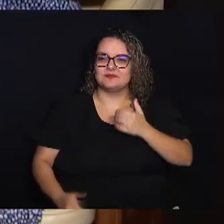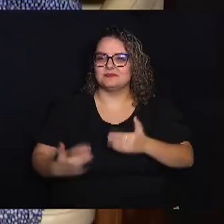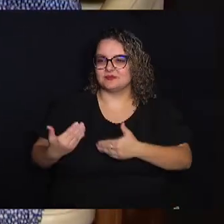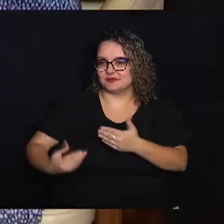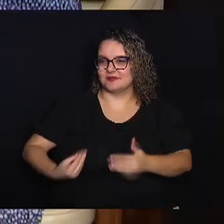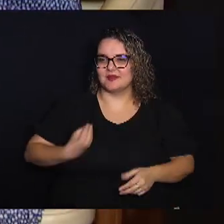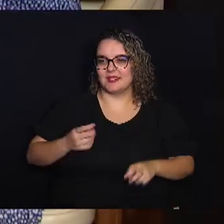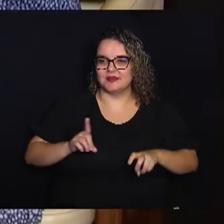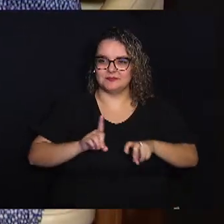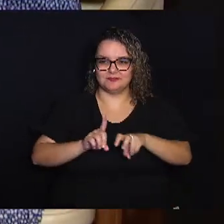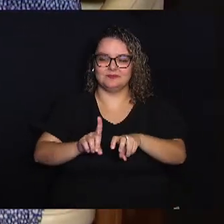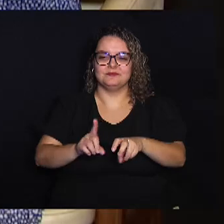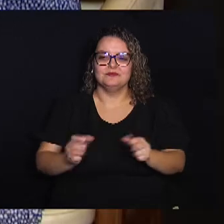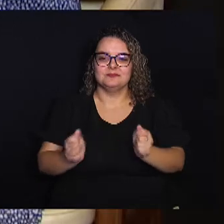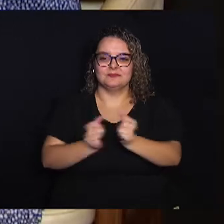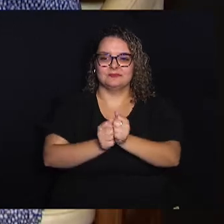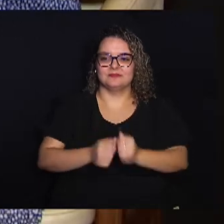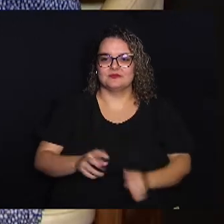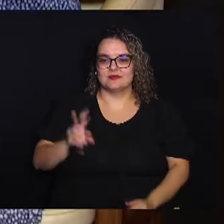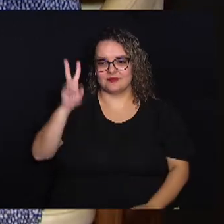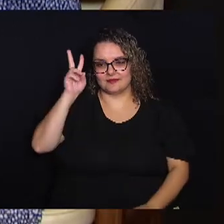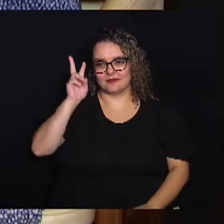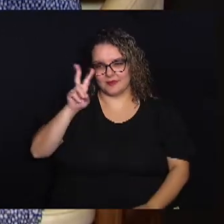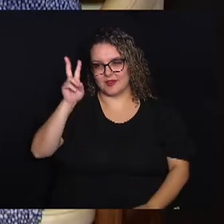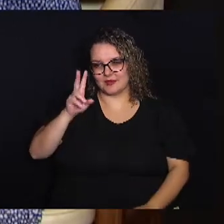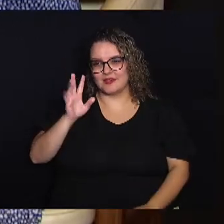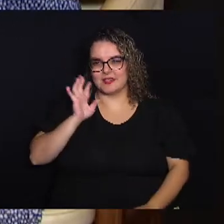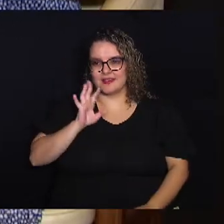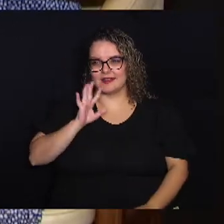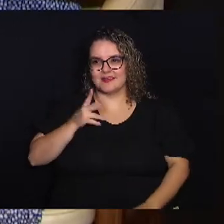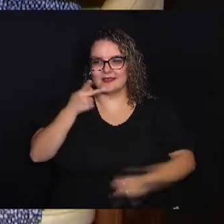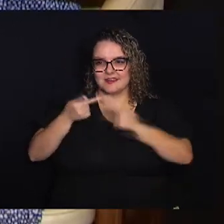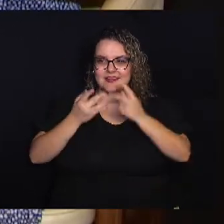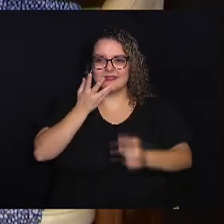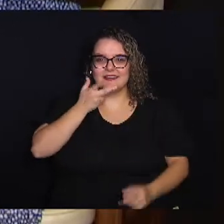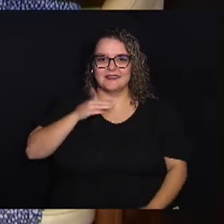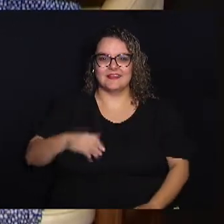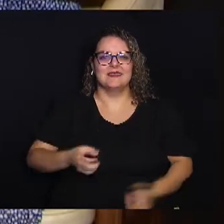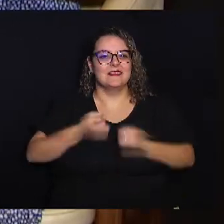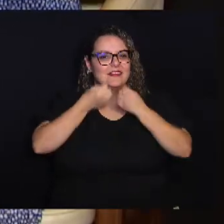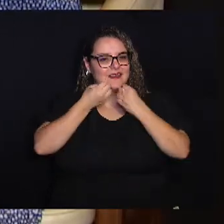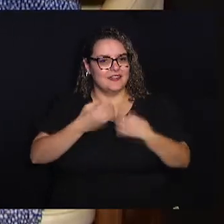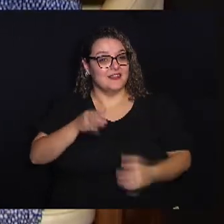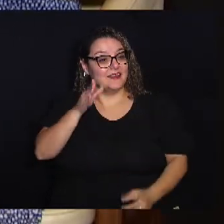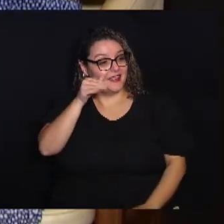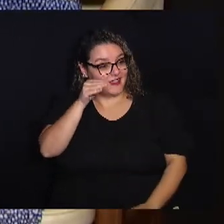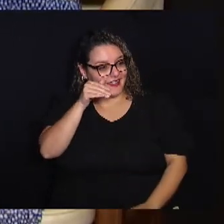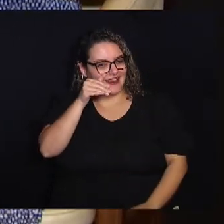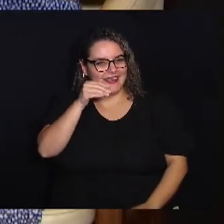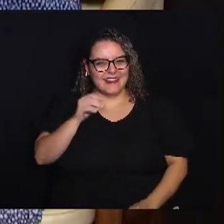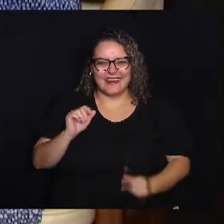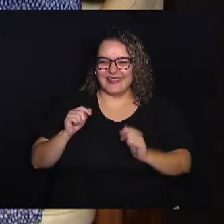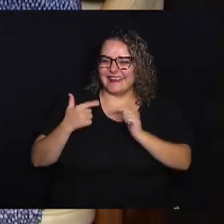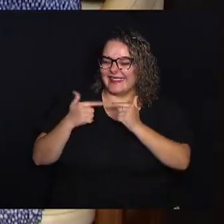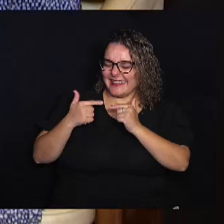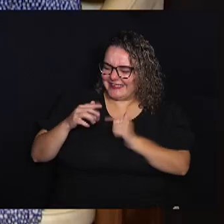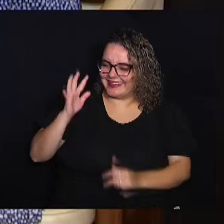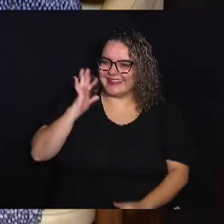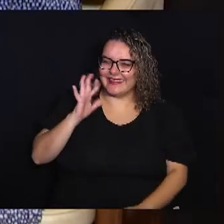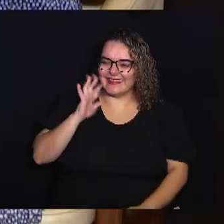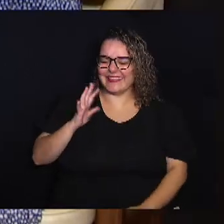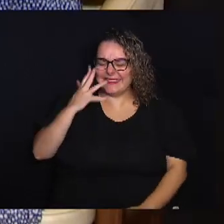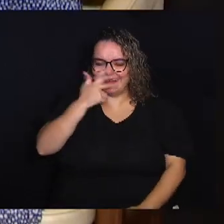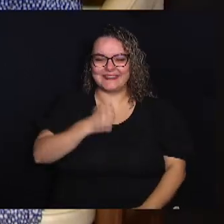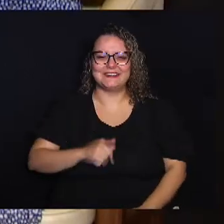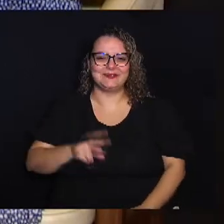com a cachorrinha. Então, acho que é uma história legal de se contar para as crianças. Boa, fiquei curioso, hein? Bonitinha a história.